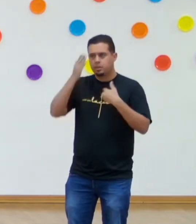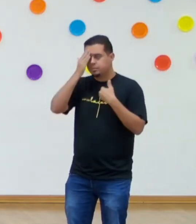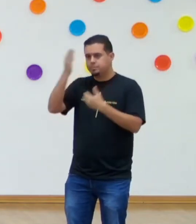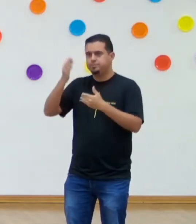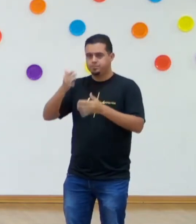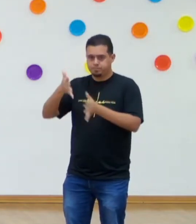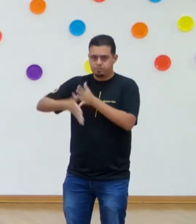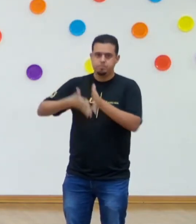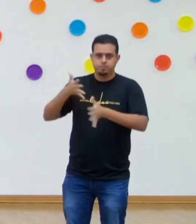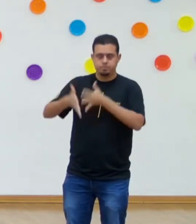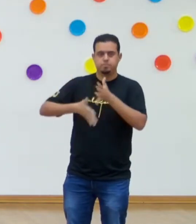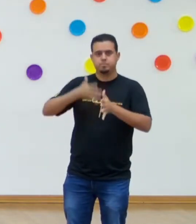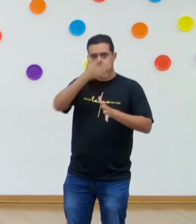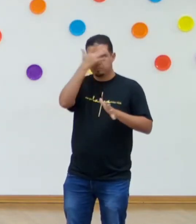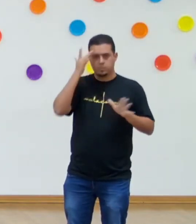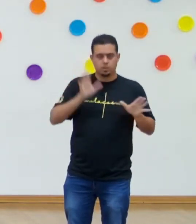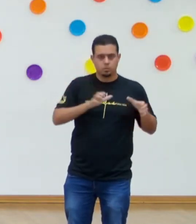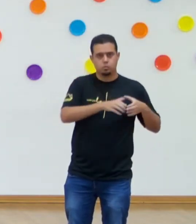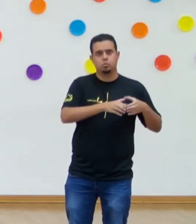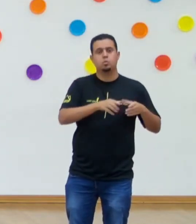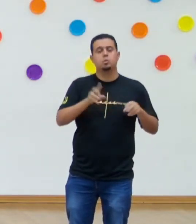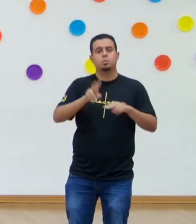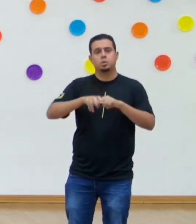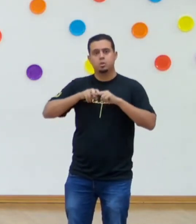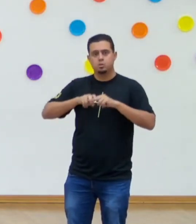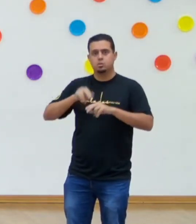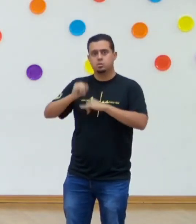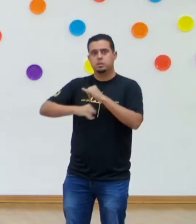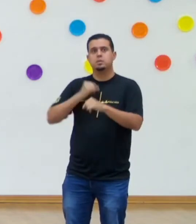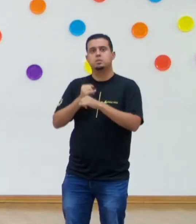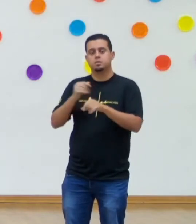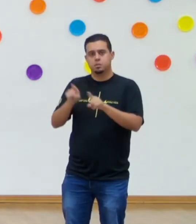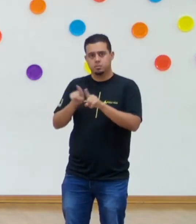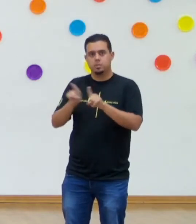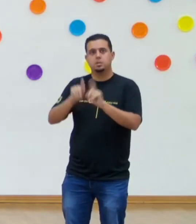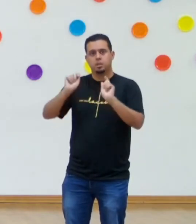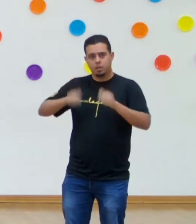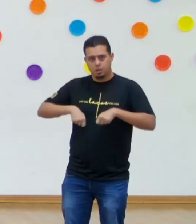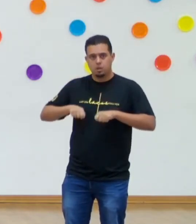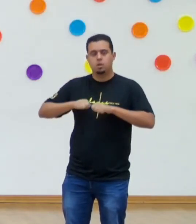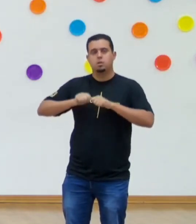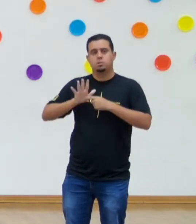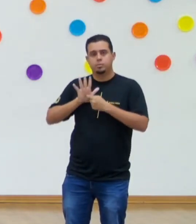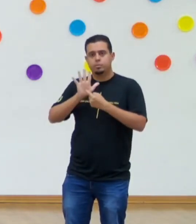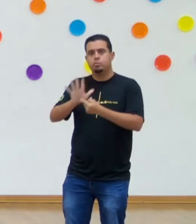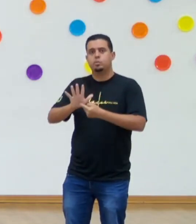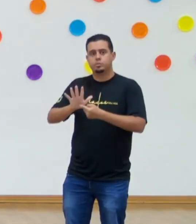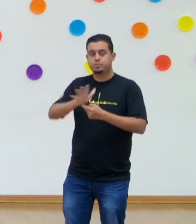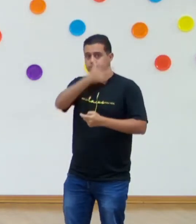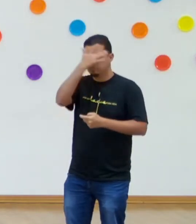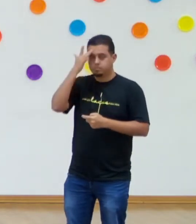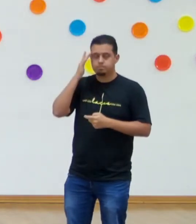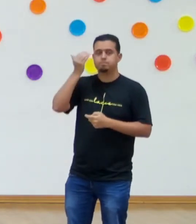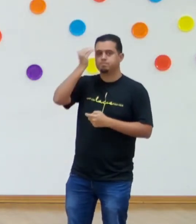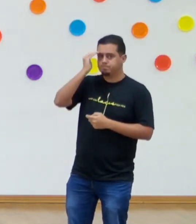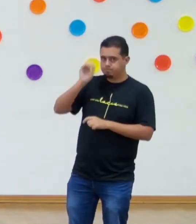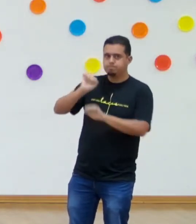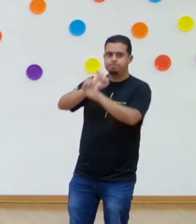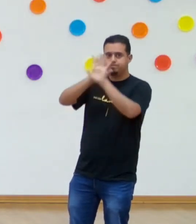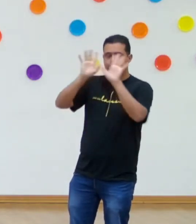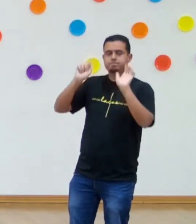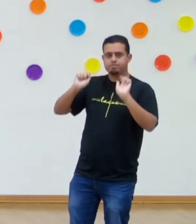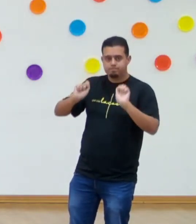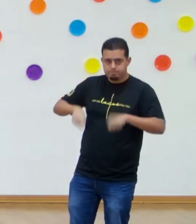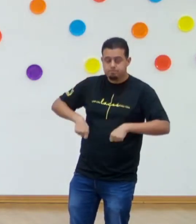Libras, que para a transmissão também permite que as pessoas possam entender. E gostaria também